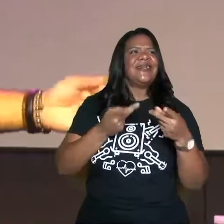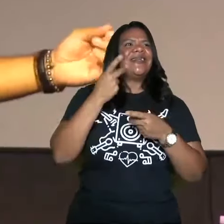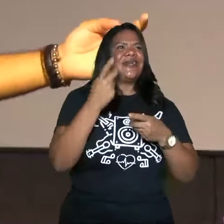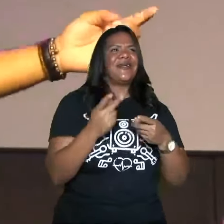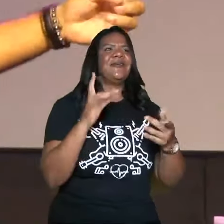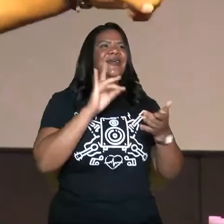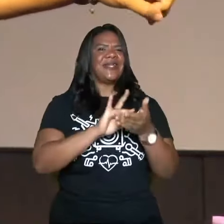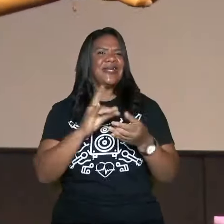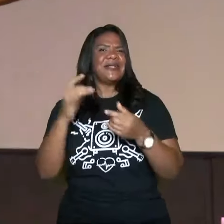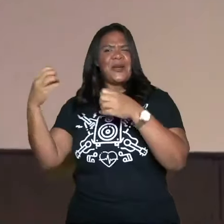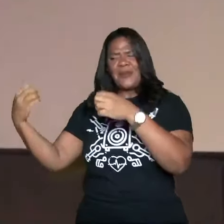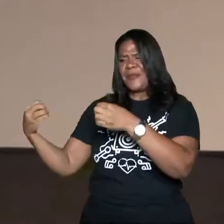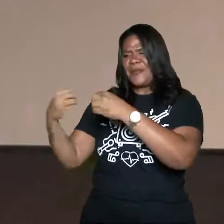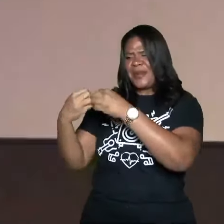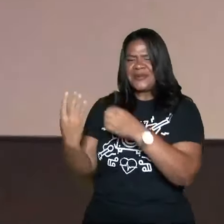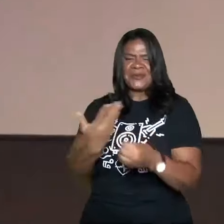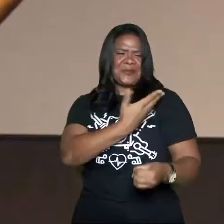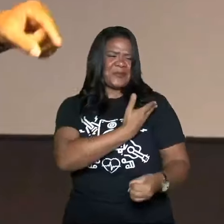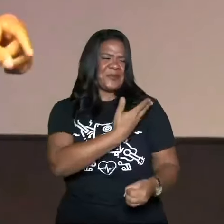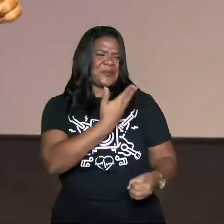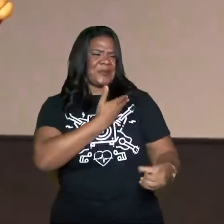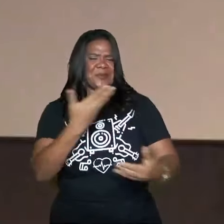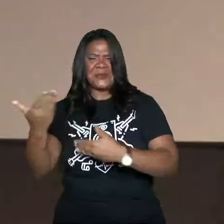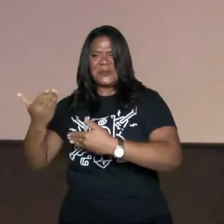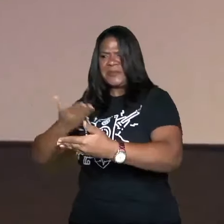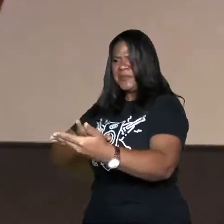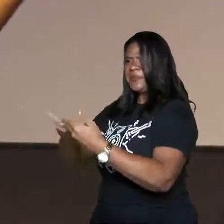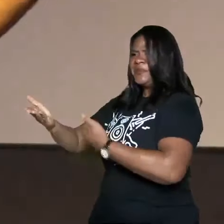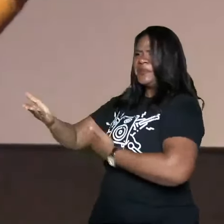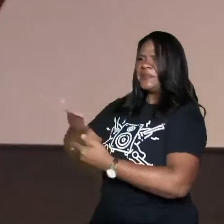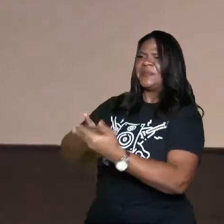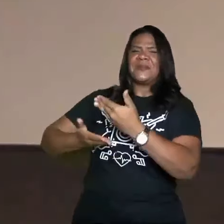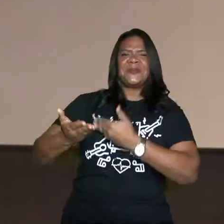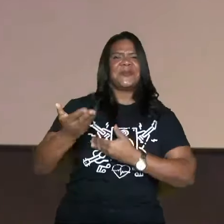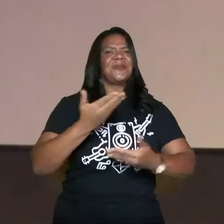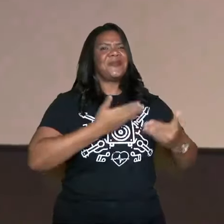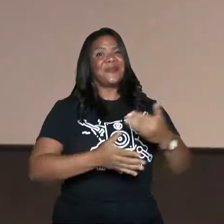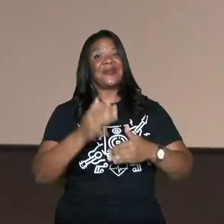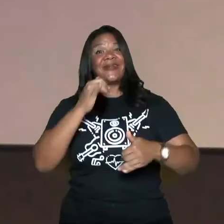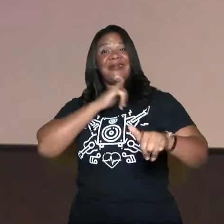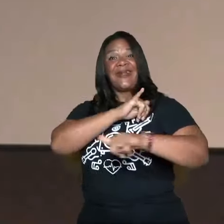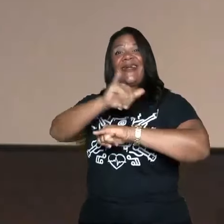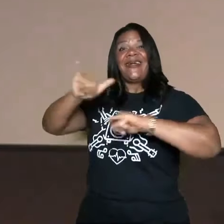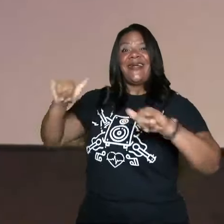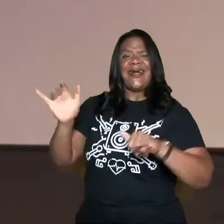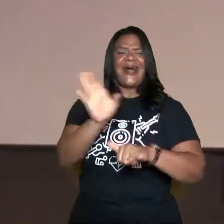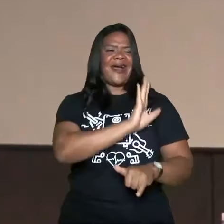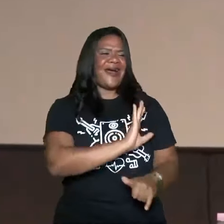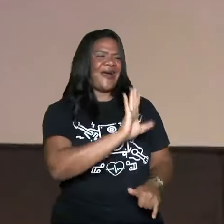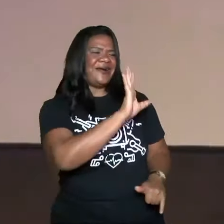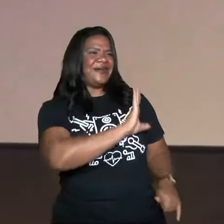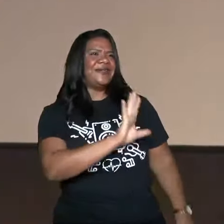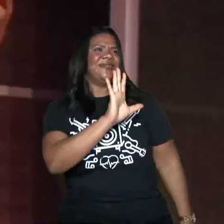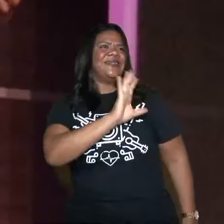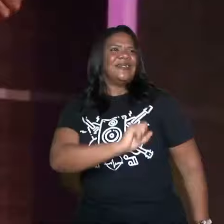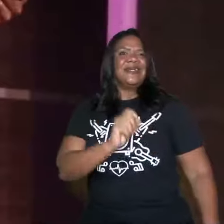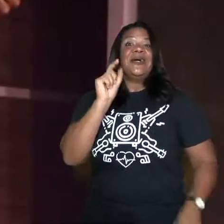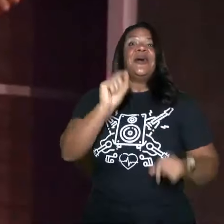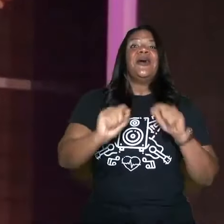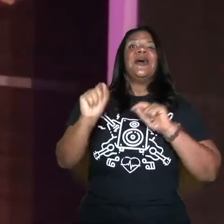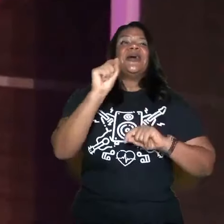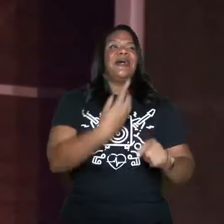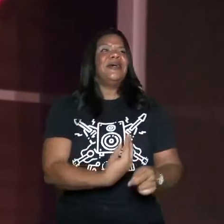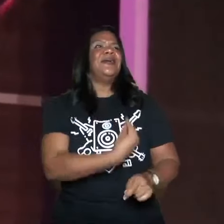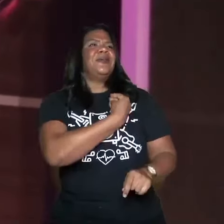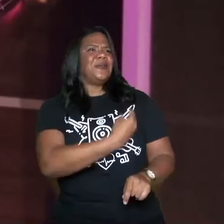considerando meu próximo como um rei. Vou me lançar, vou me jogar nesse amor, pois quem me